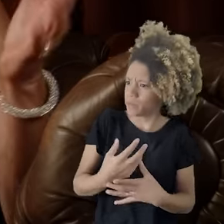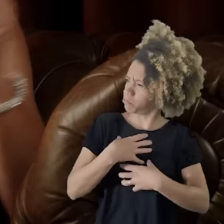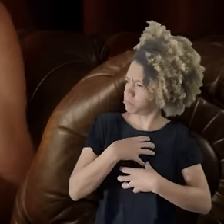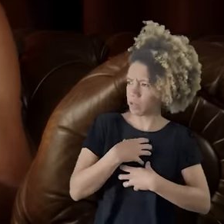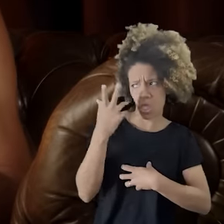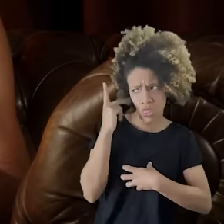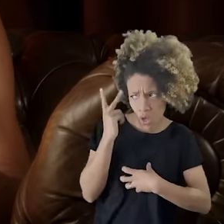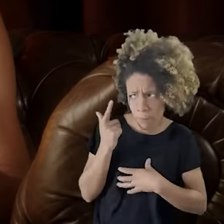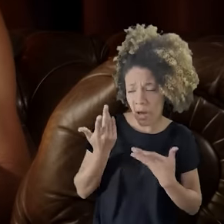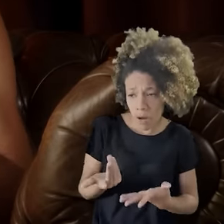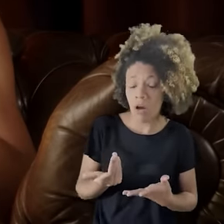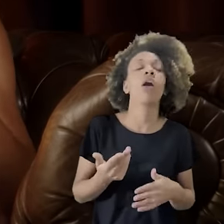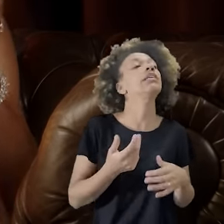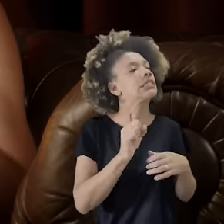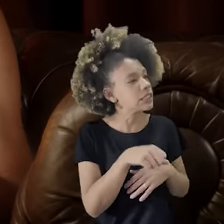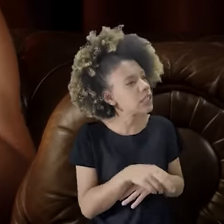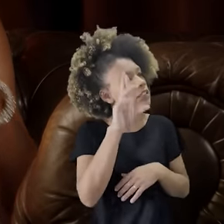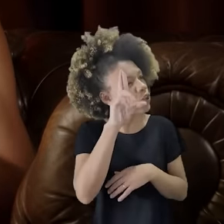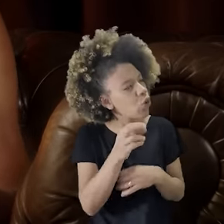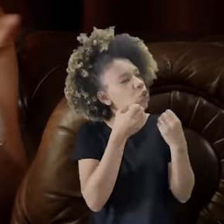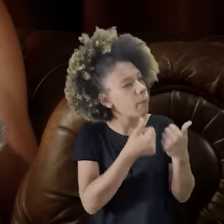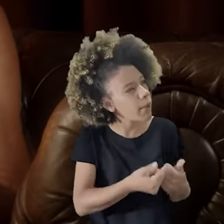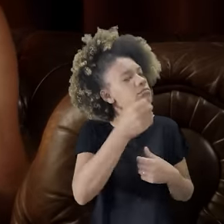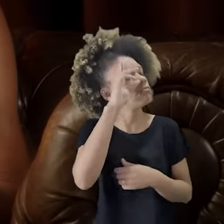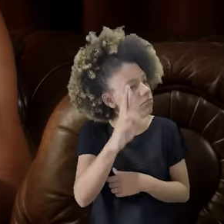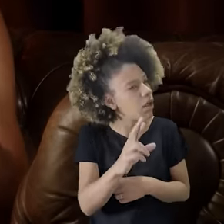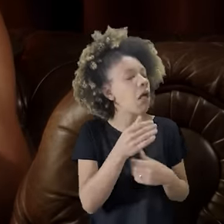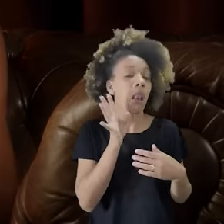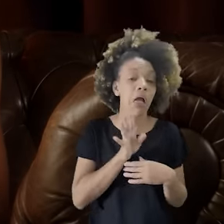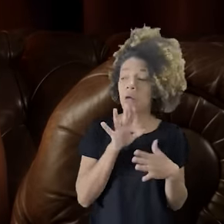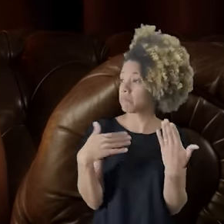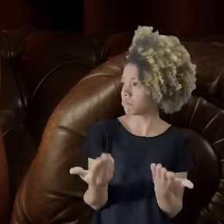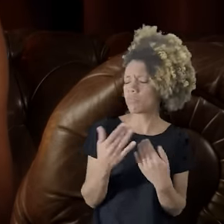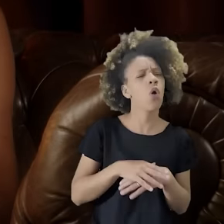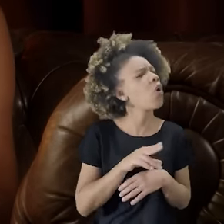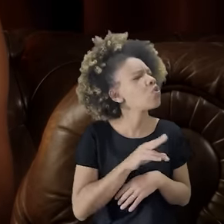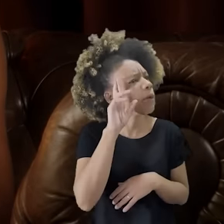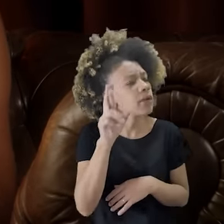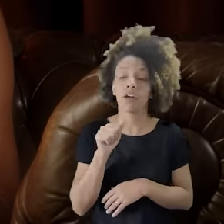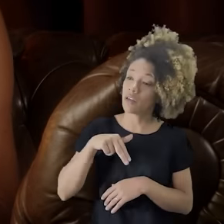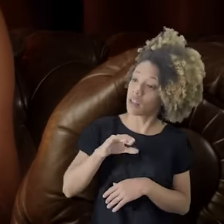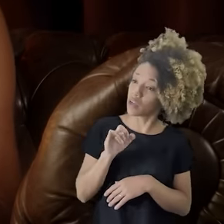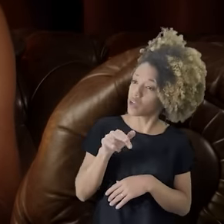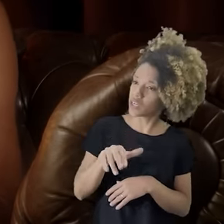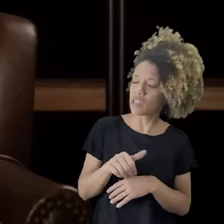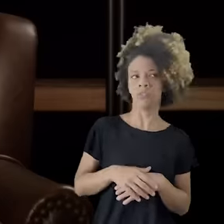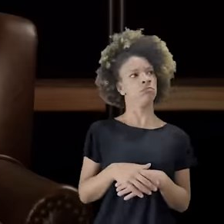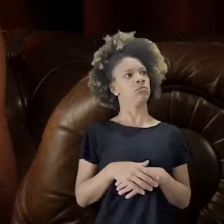e que eu acho até normal né como Ah pois não senhor tudo bom senhor legal né às vezes Qual o nome do senhor meu nome é Ana